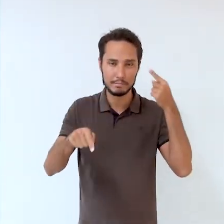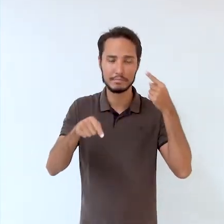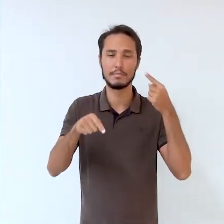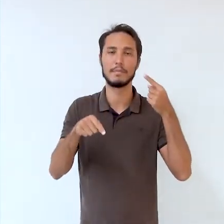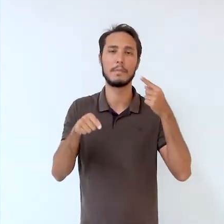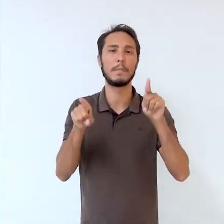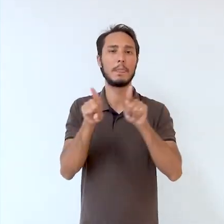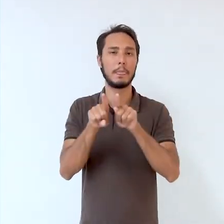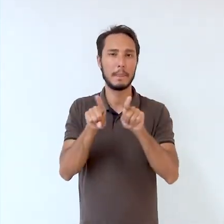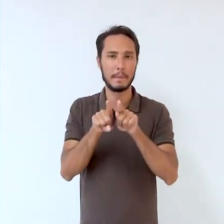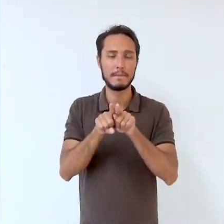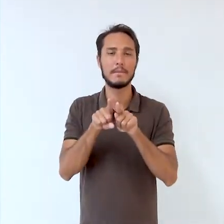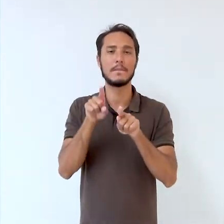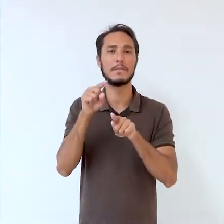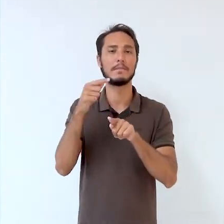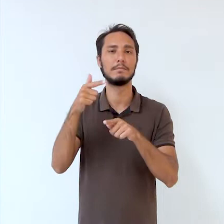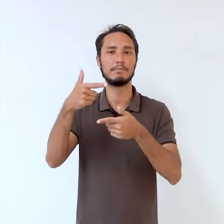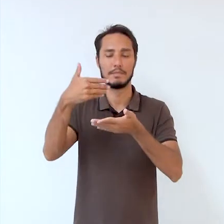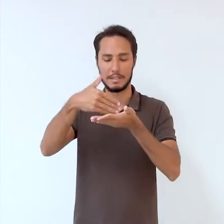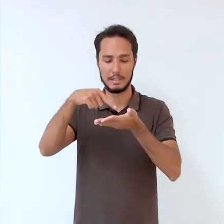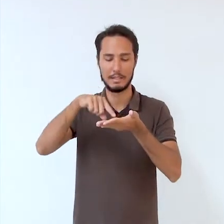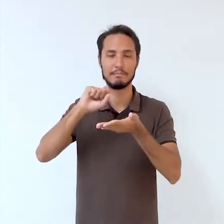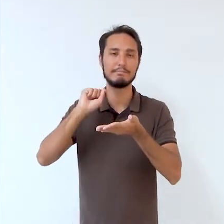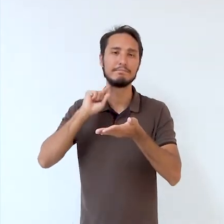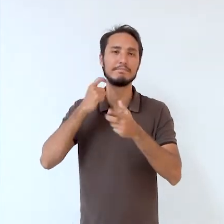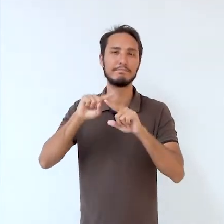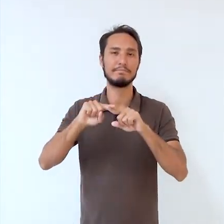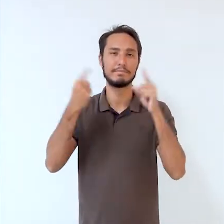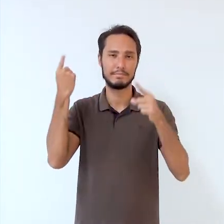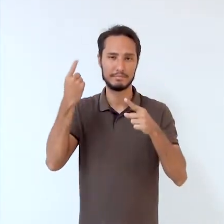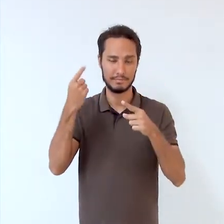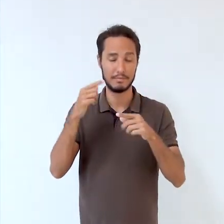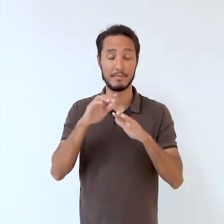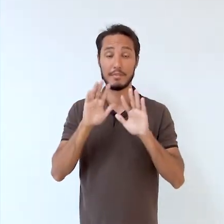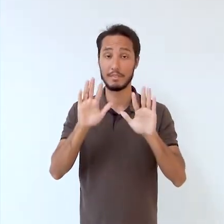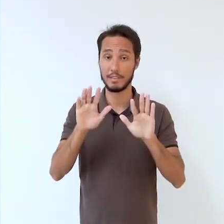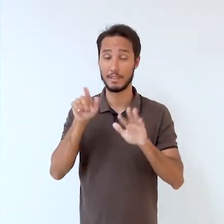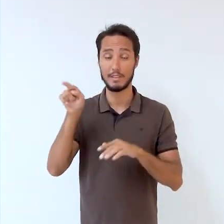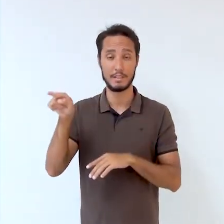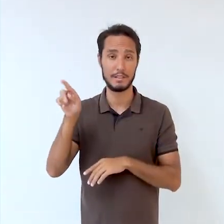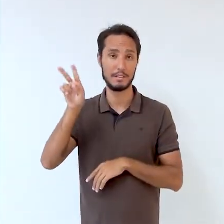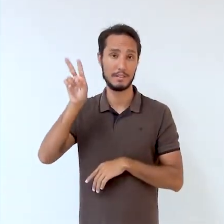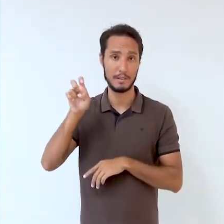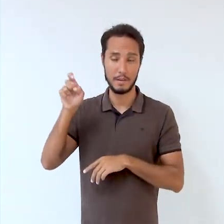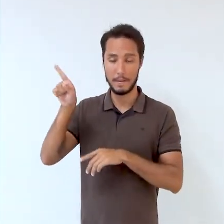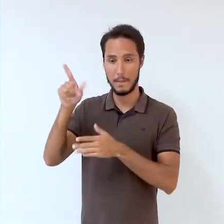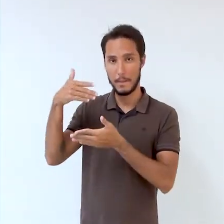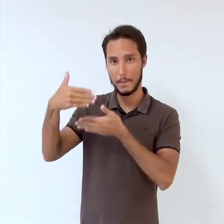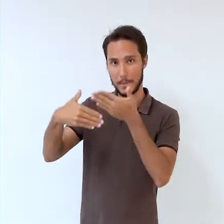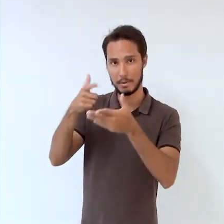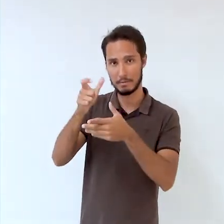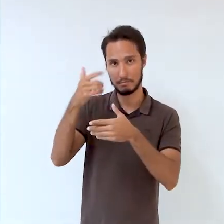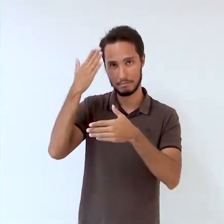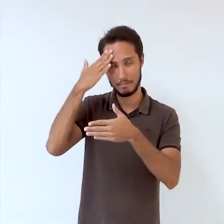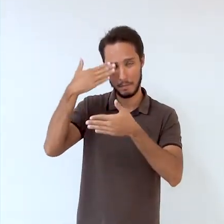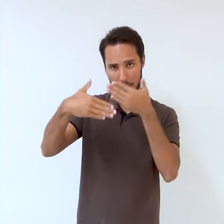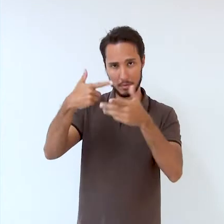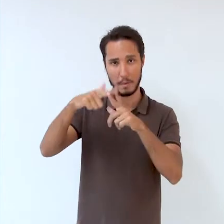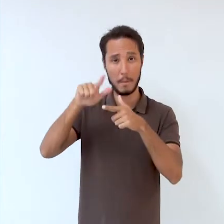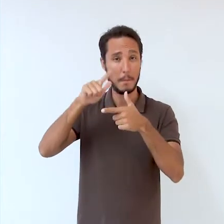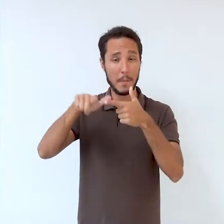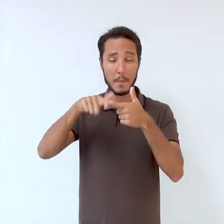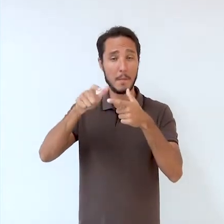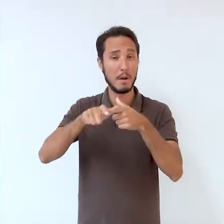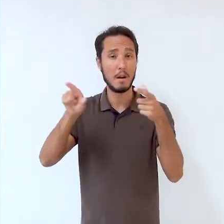inadequado e também a queima de trilhas internas. Em relação aos processadores, um problema